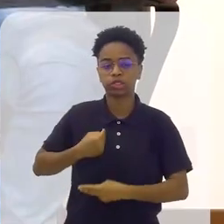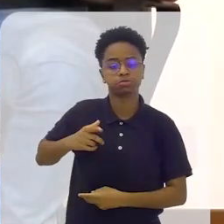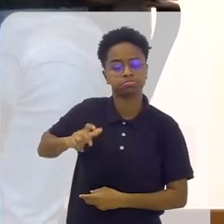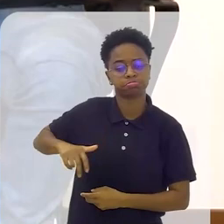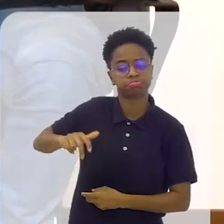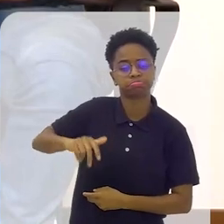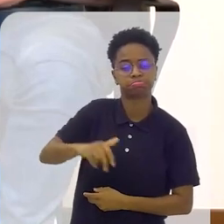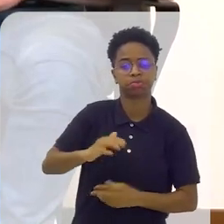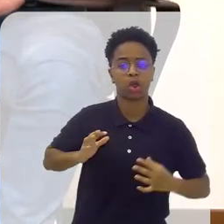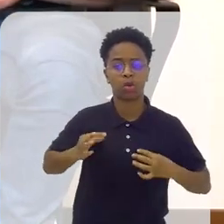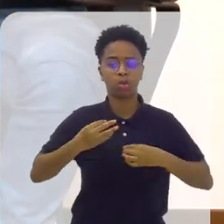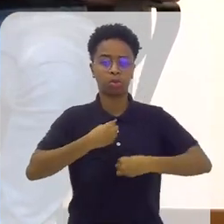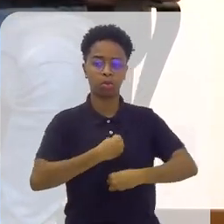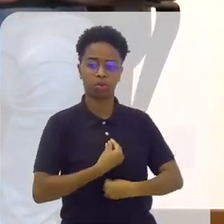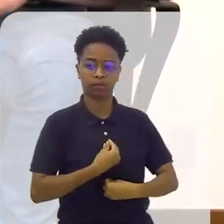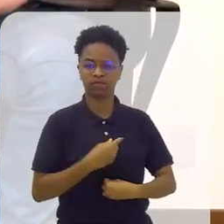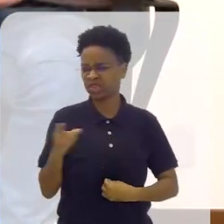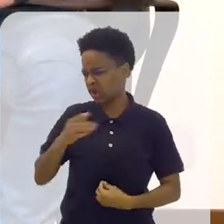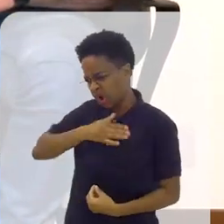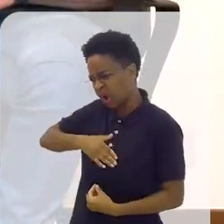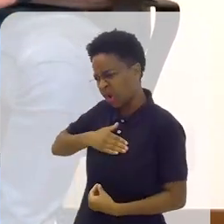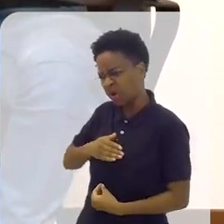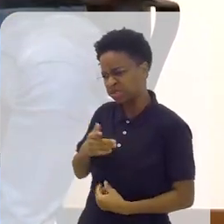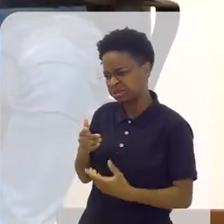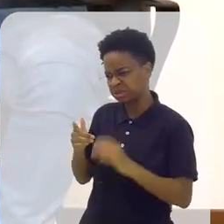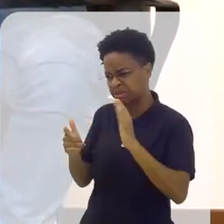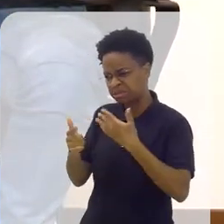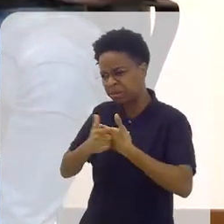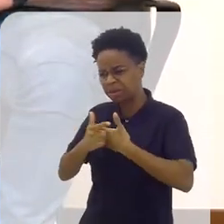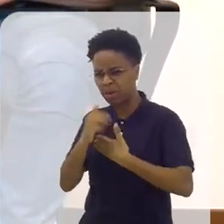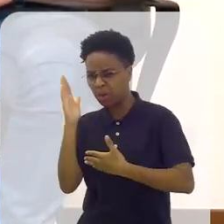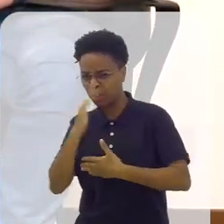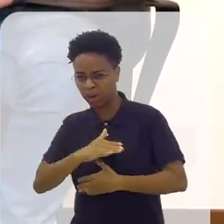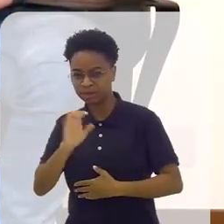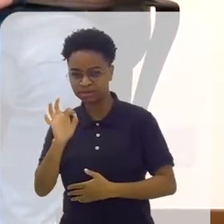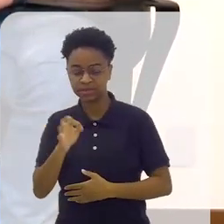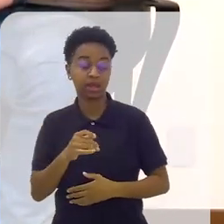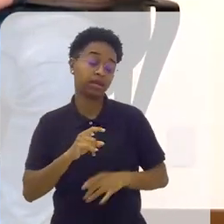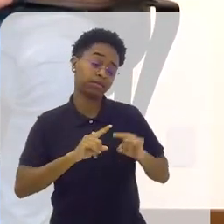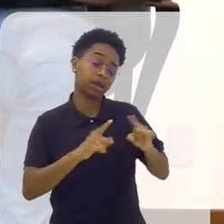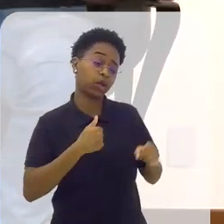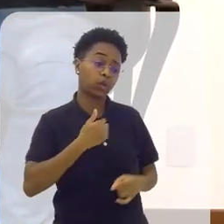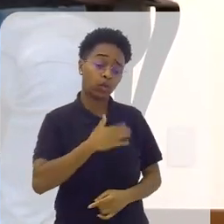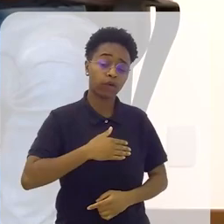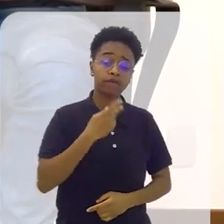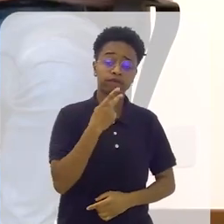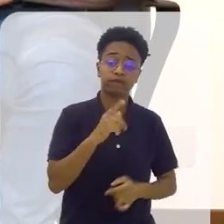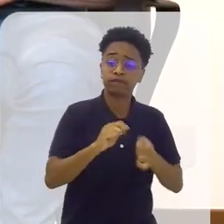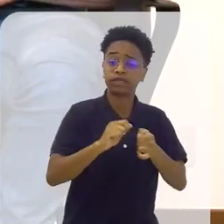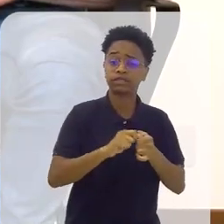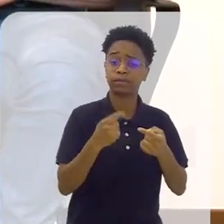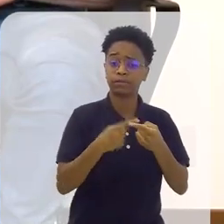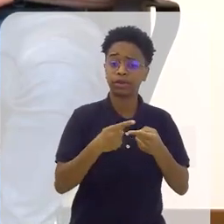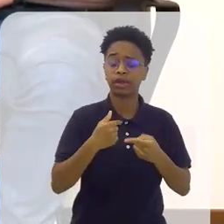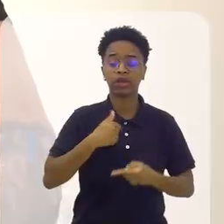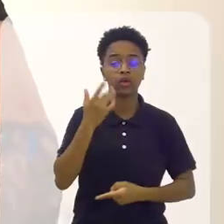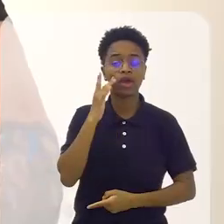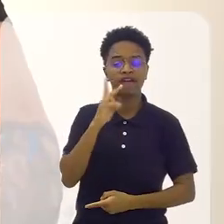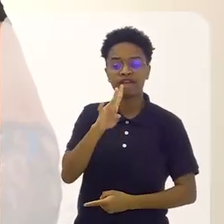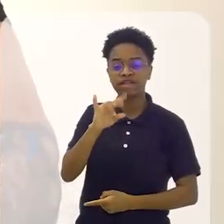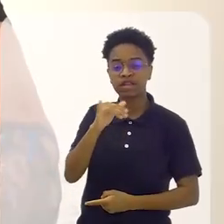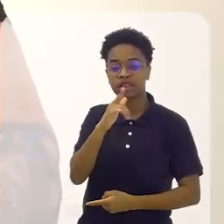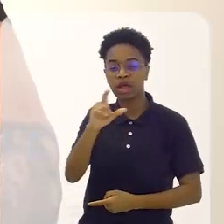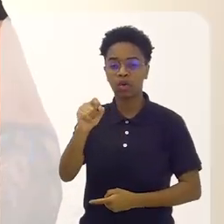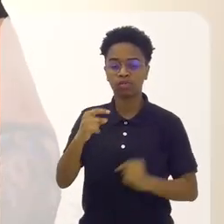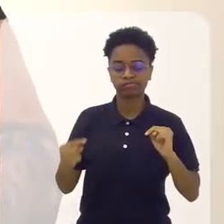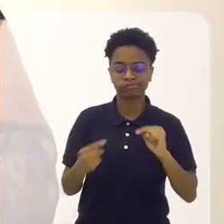saiu vestido e fizemos Mas tu gosta uma... de fazer papel de mão, Mas né, é gente? O que eu acho que, assim, eu gosto de fazer, porque eu acho que o vilão, ele